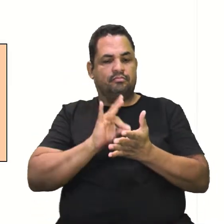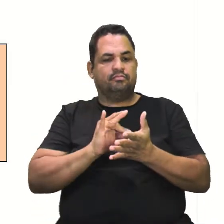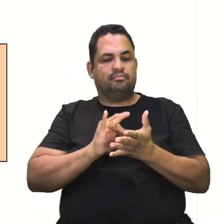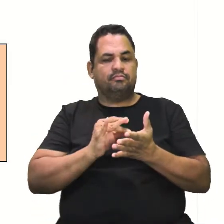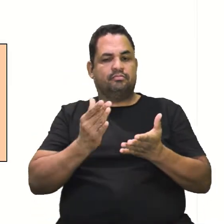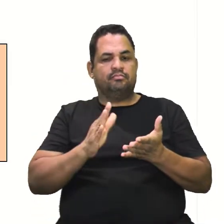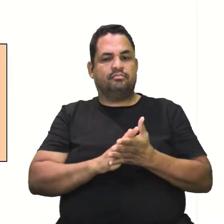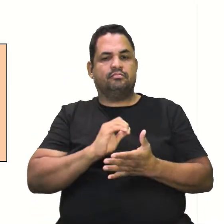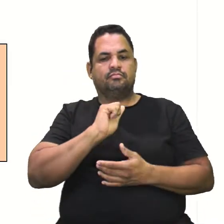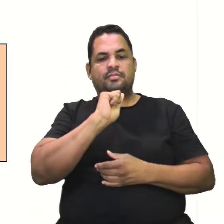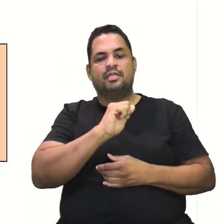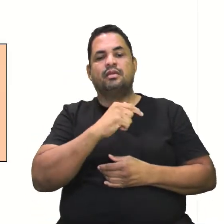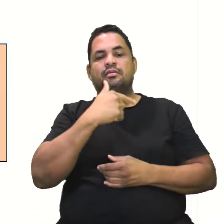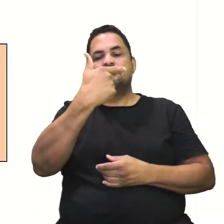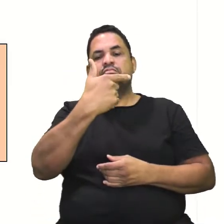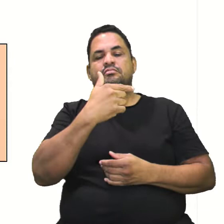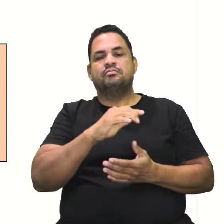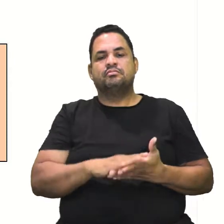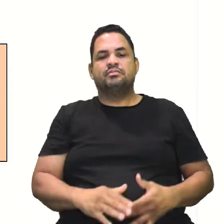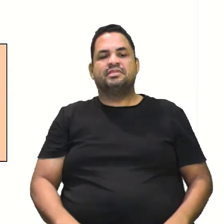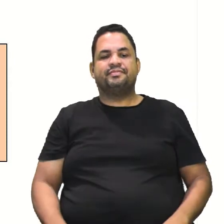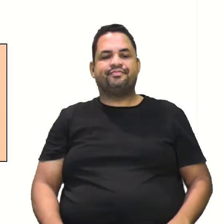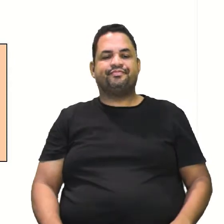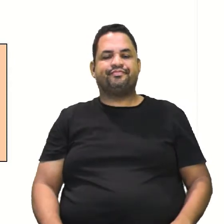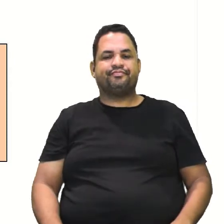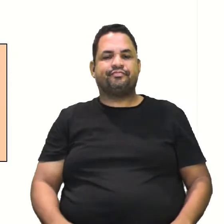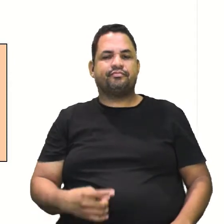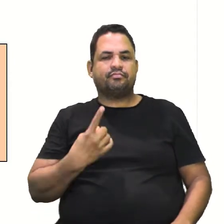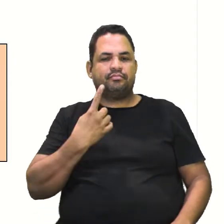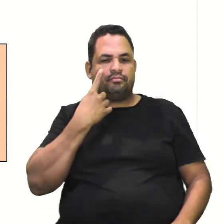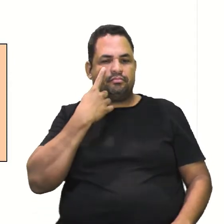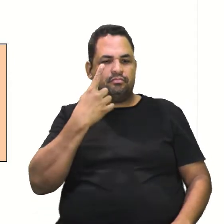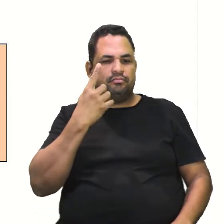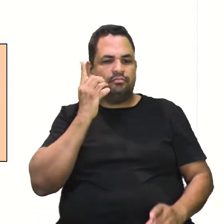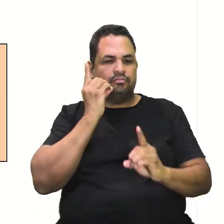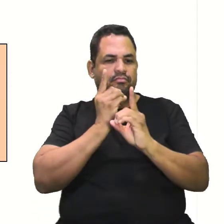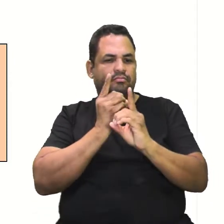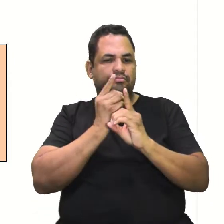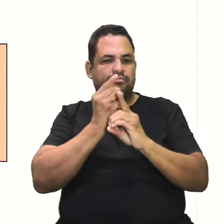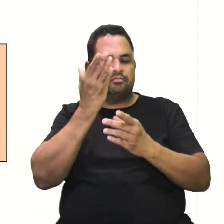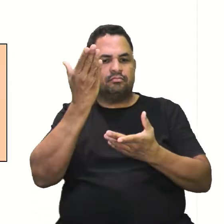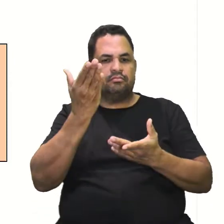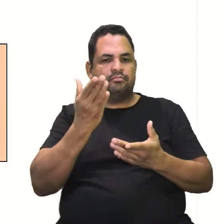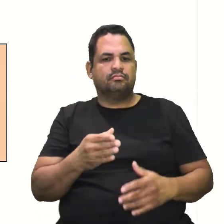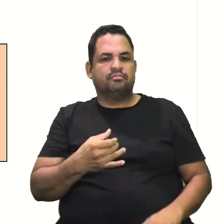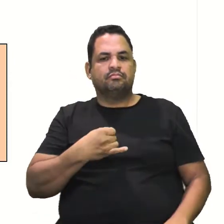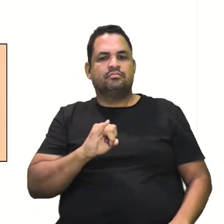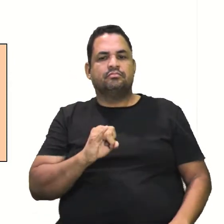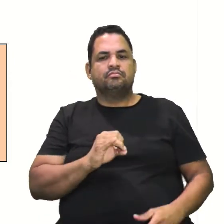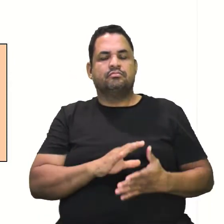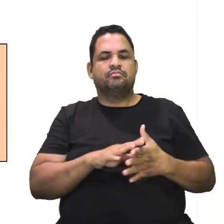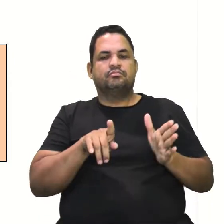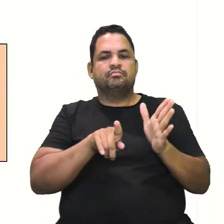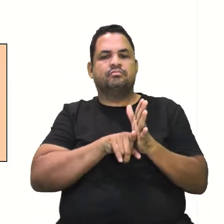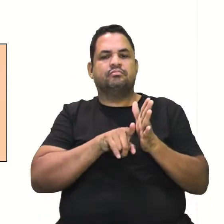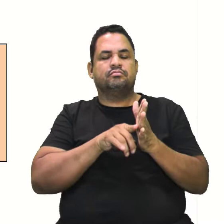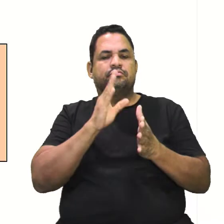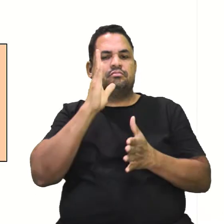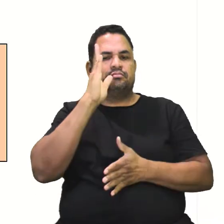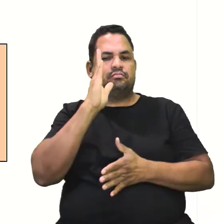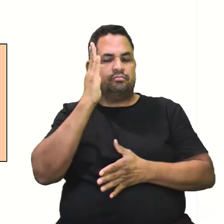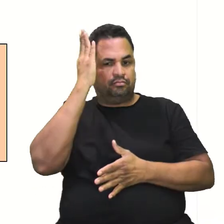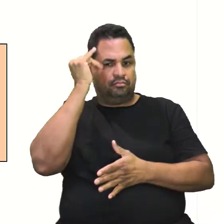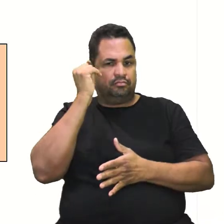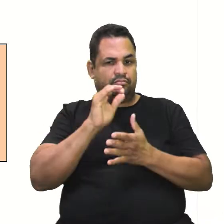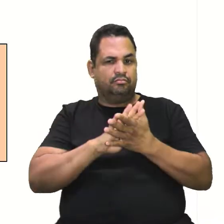estar sobre o A ao quadrado. Isso. E aí, ó, chega no Enem, se você se deparar com uma situação dessa, se o sinal for de menos, você já sabe